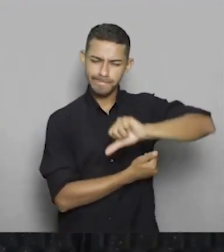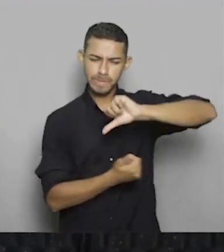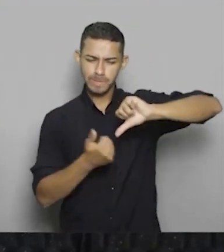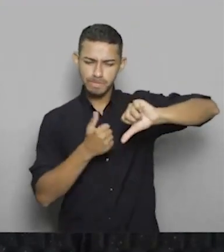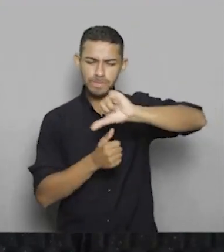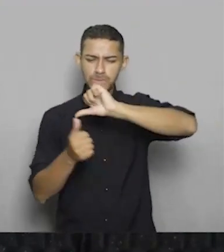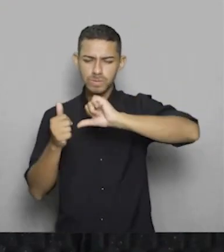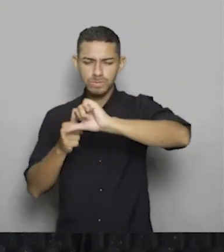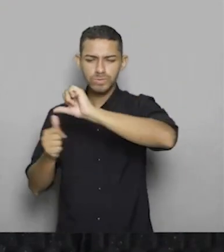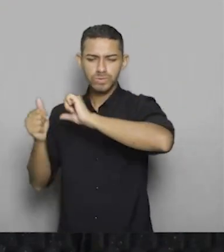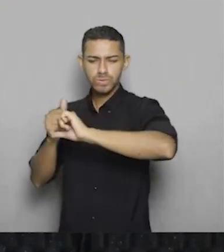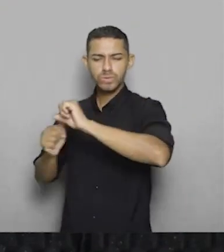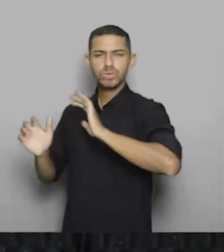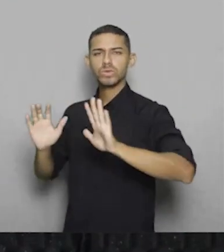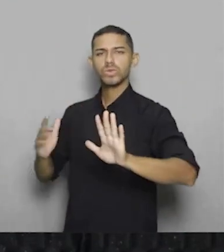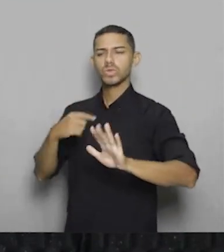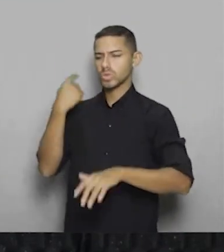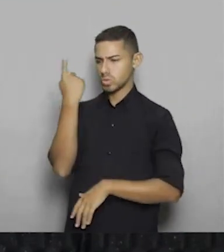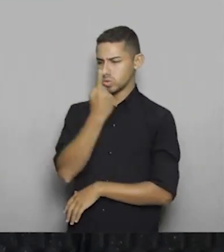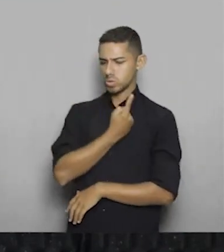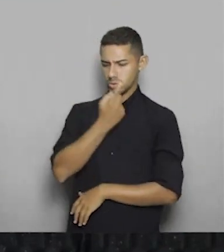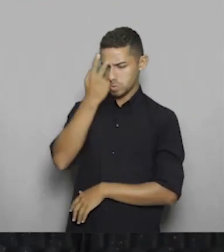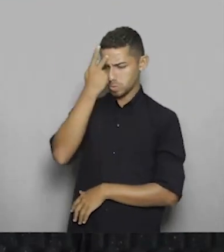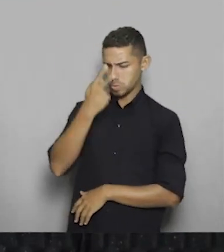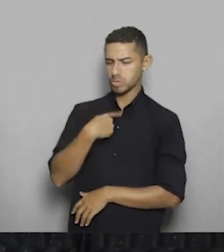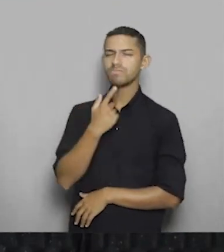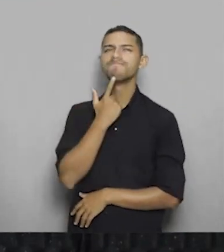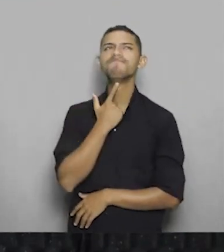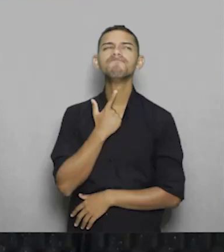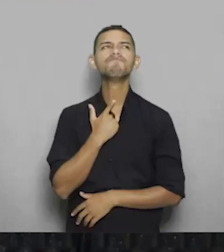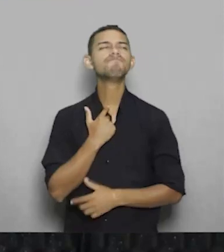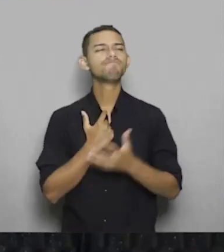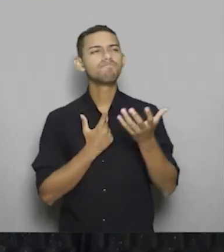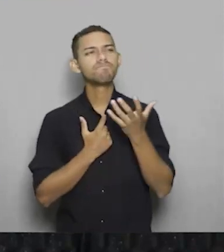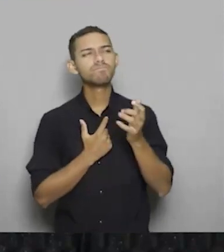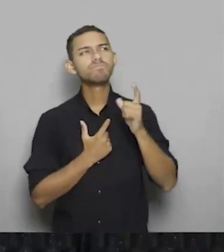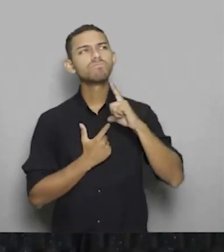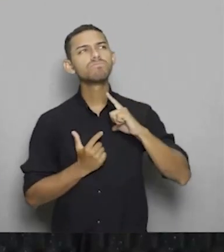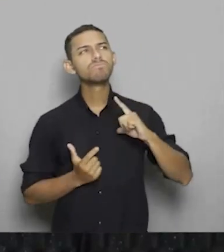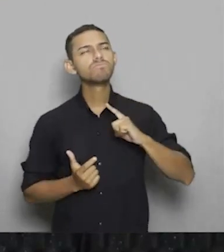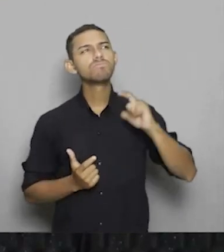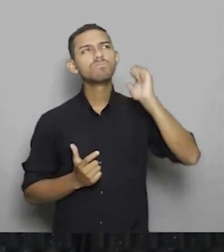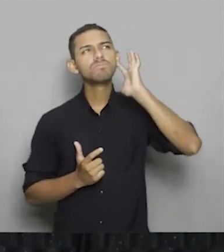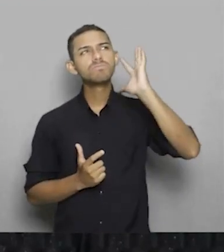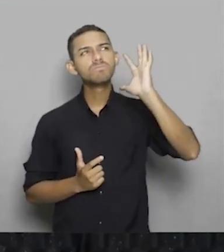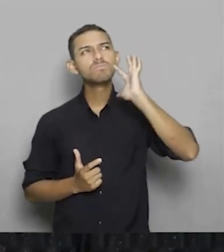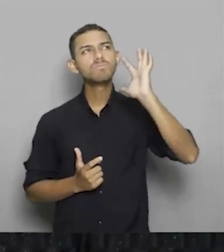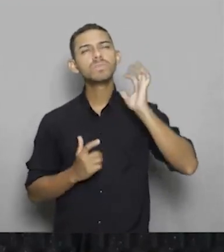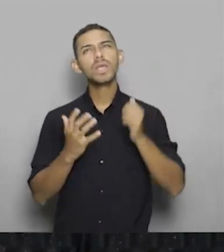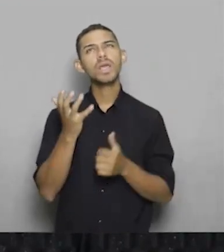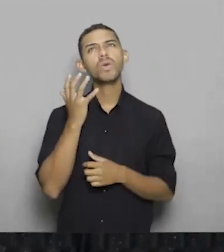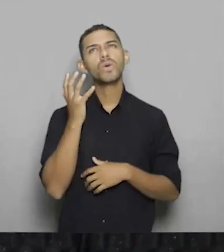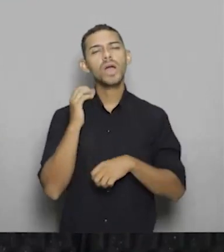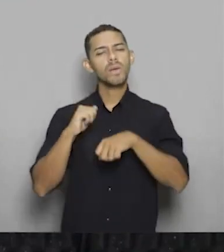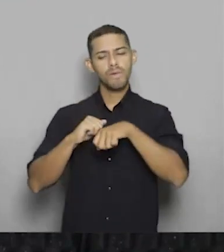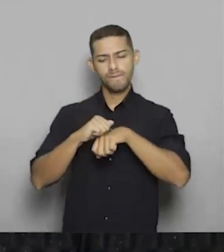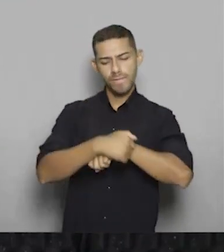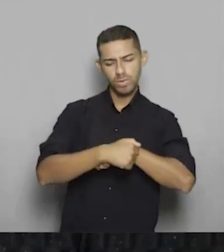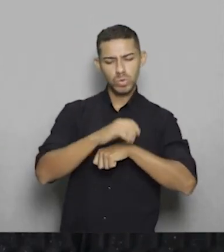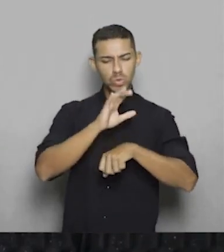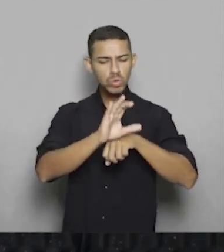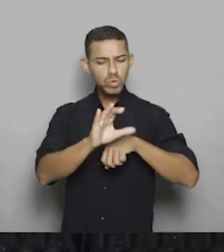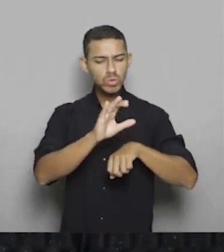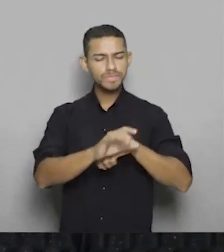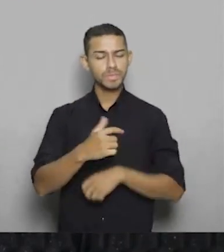medida que o nosso desejo. Então, eu desejo, eu tenho um sonho de cursar uma determinada faculdade, por exemplo, eu